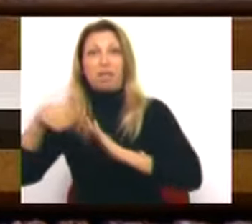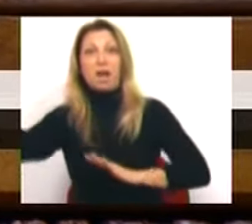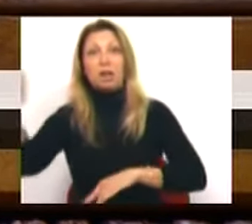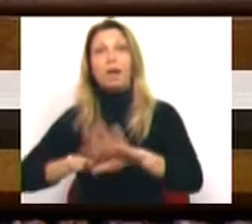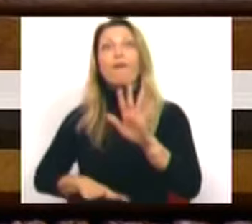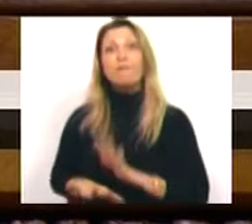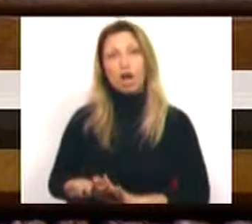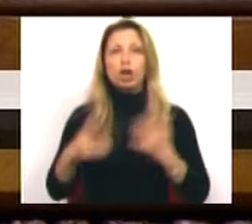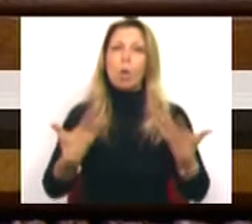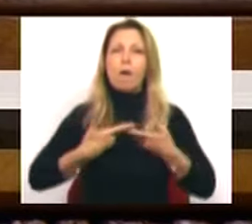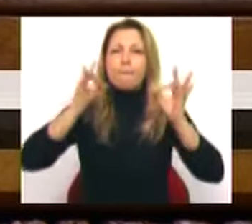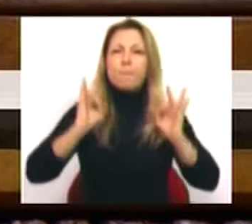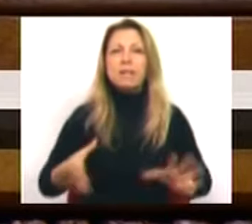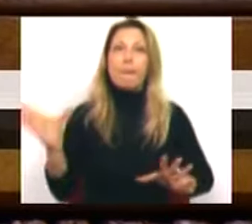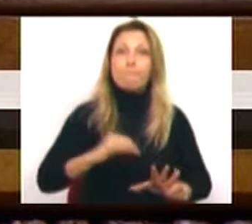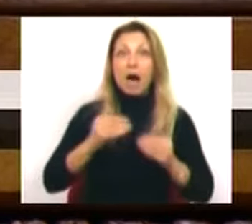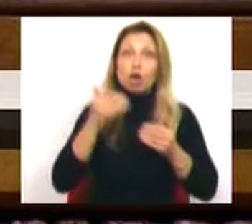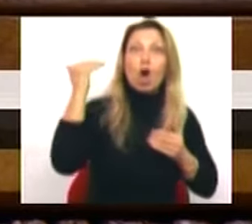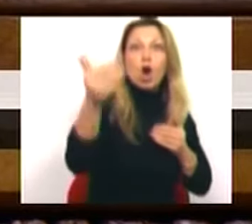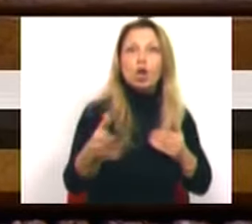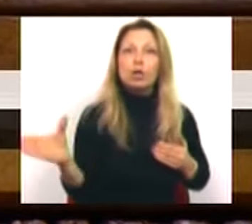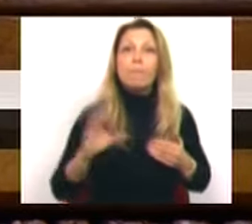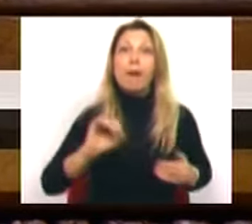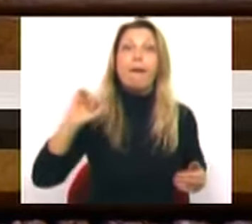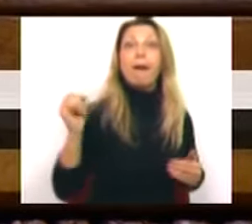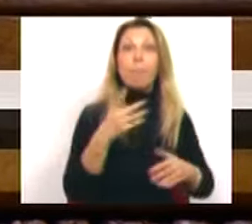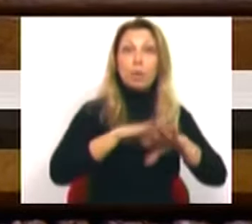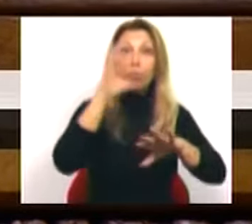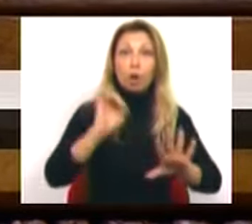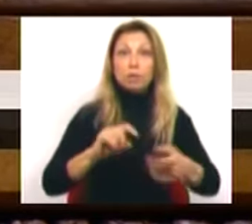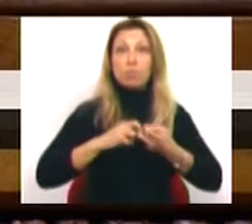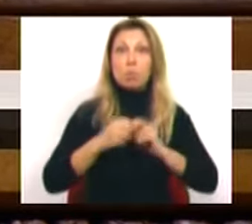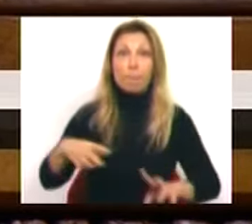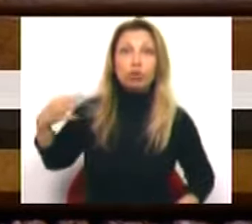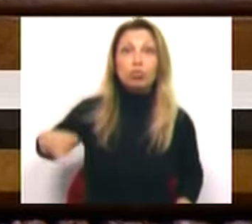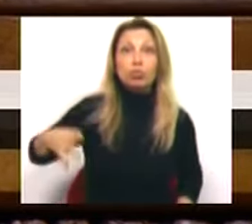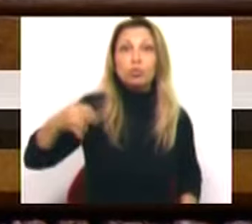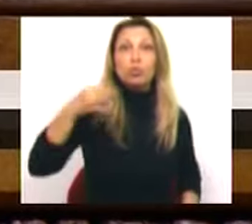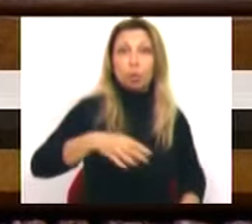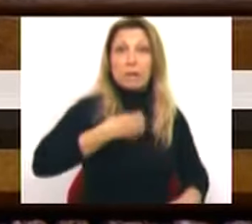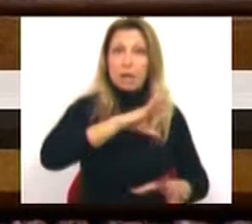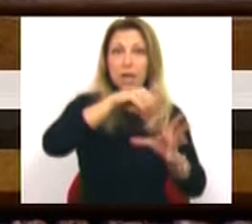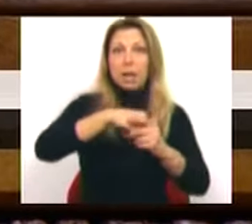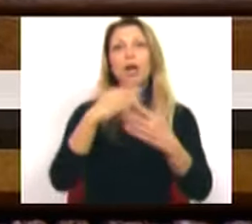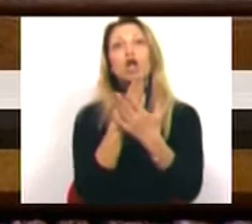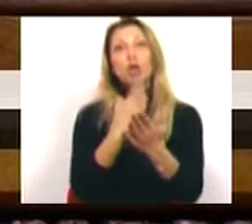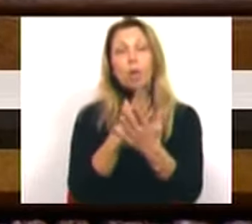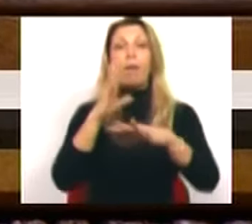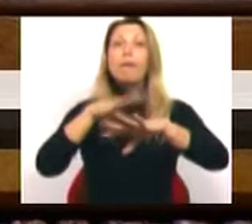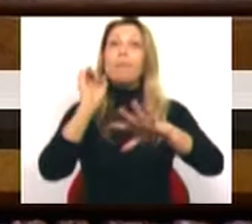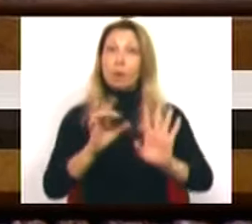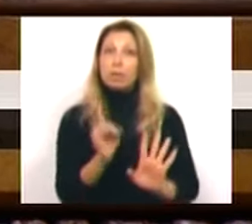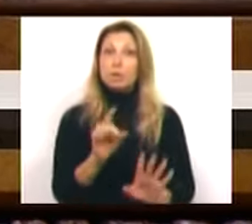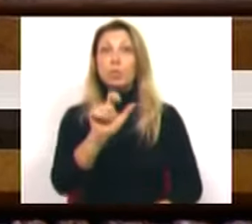longe e mais rápido na resolução dos problemas que diariamente são vividos nas escolas. E é por isso mesmo que o PCP traz hoje